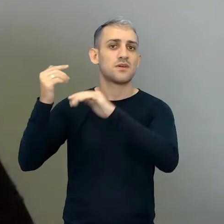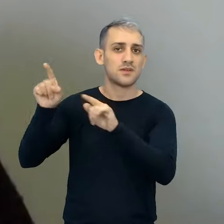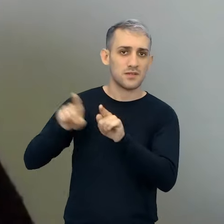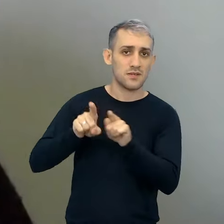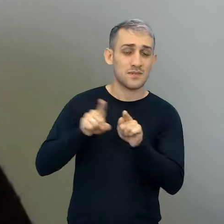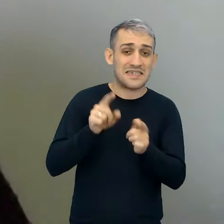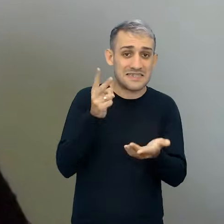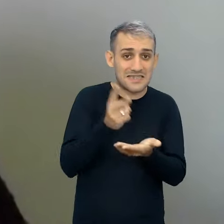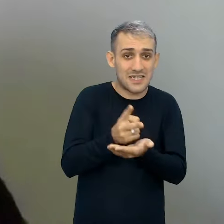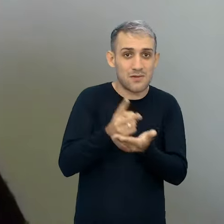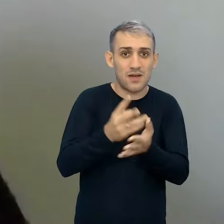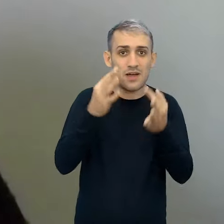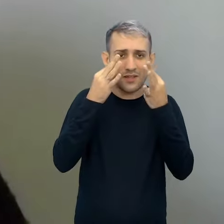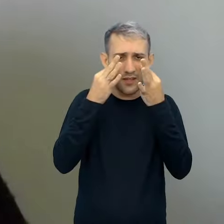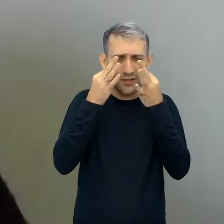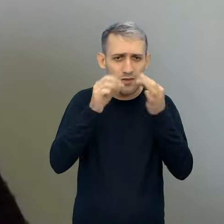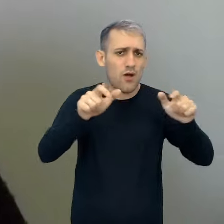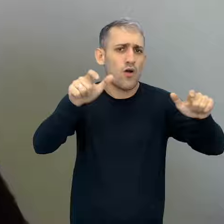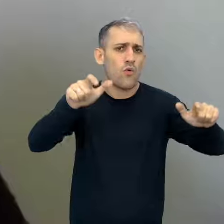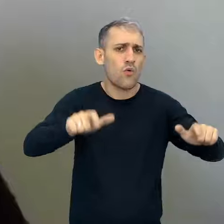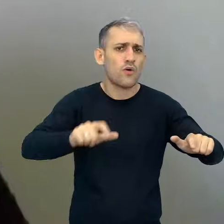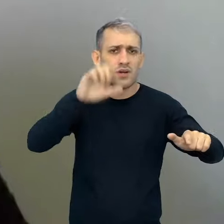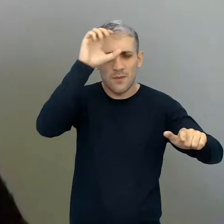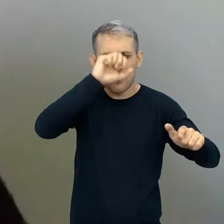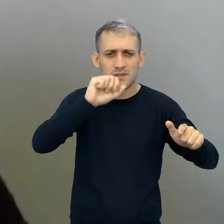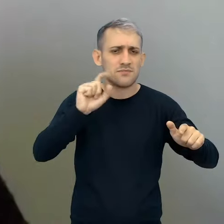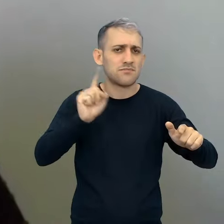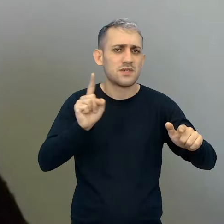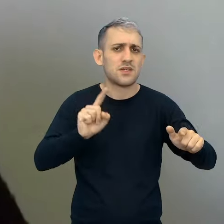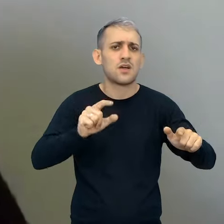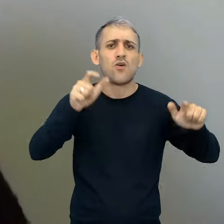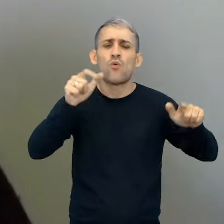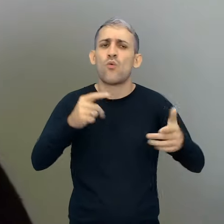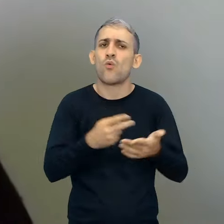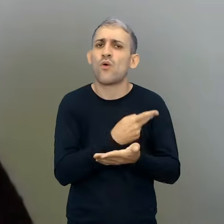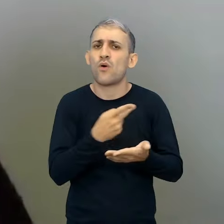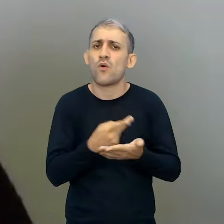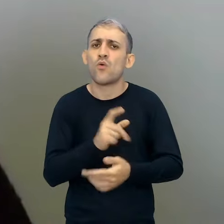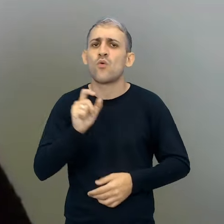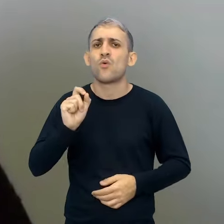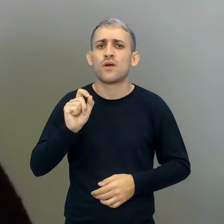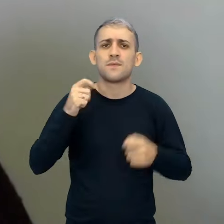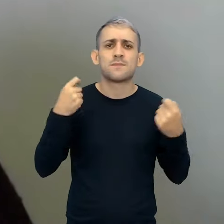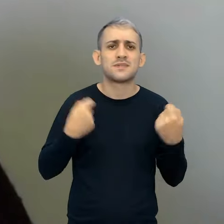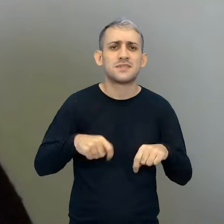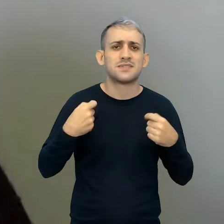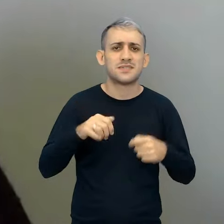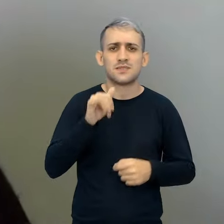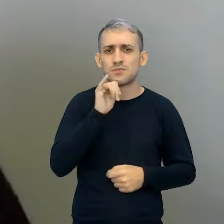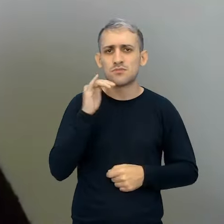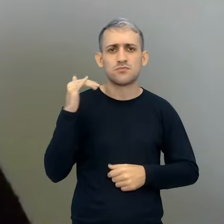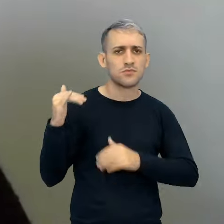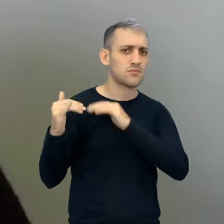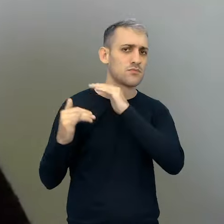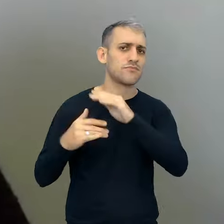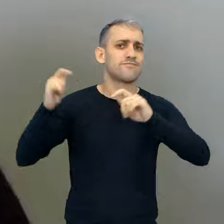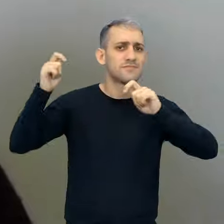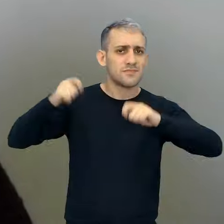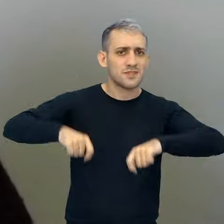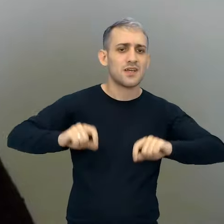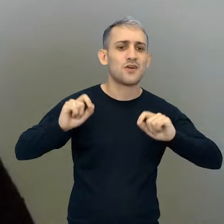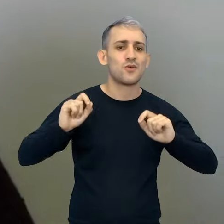observar onde é que ele não aprendeu muito bem o que é que precisa avançar para que ele possa